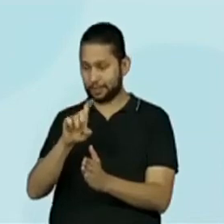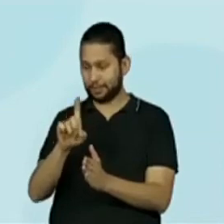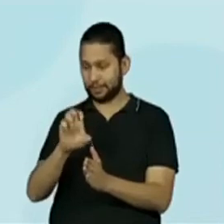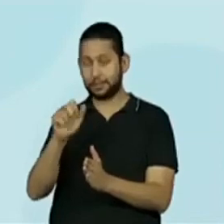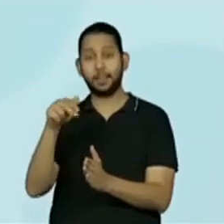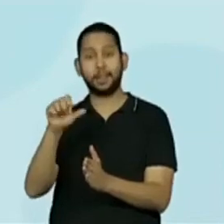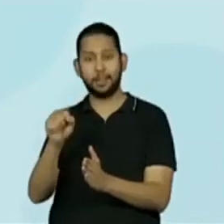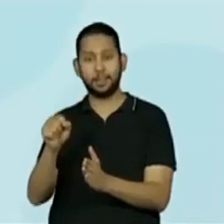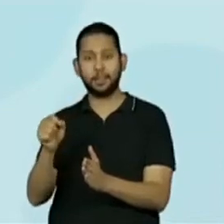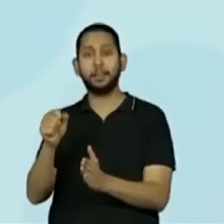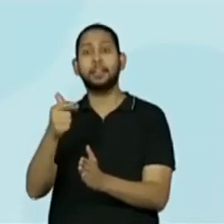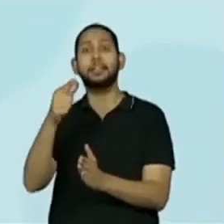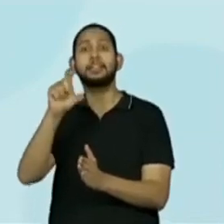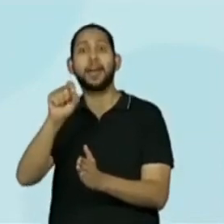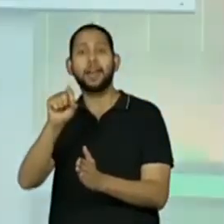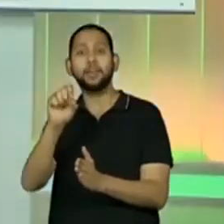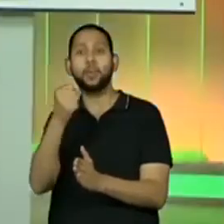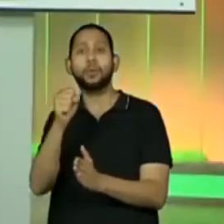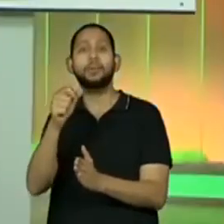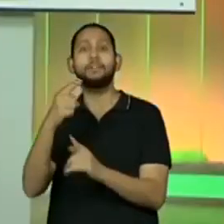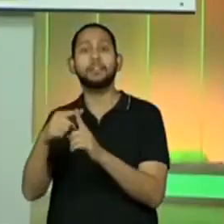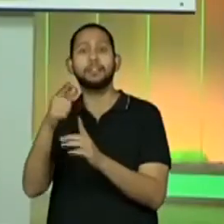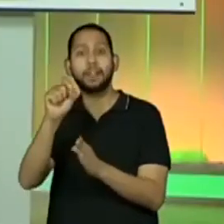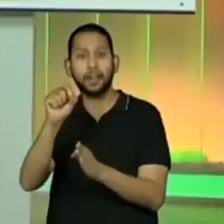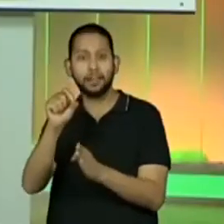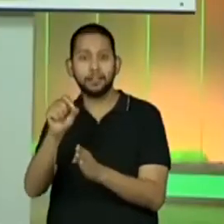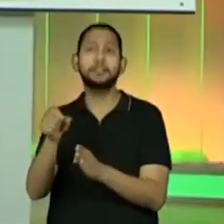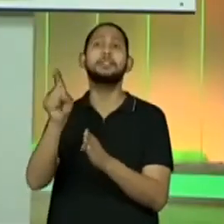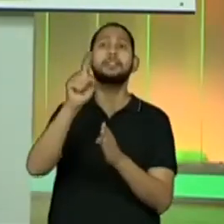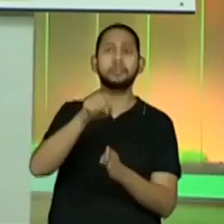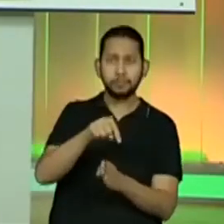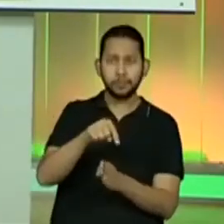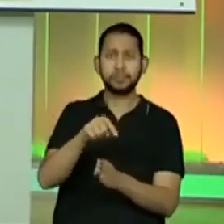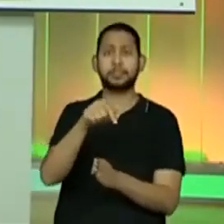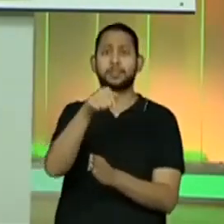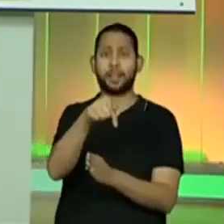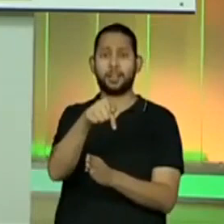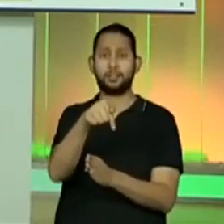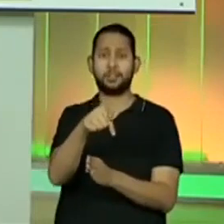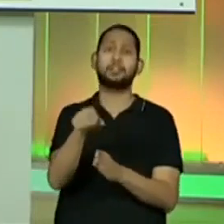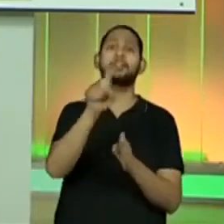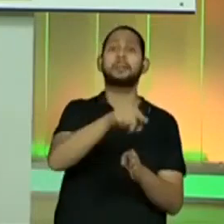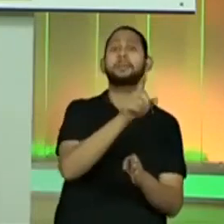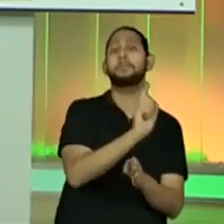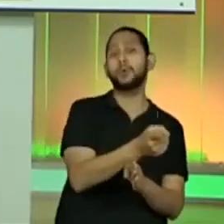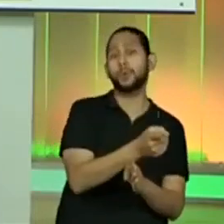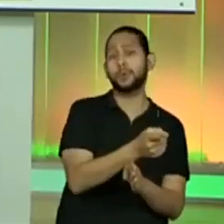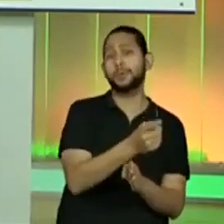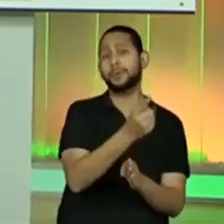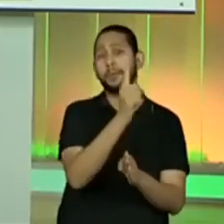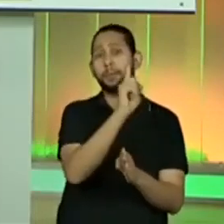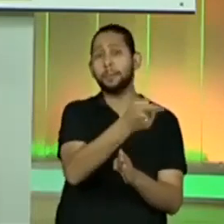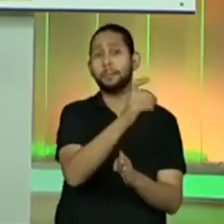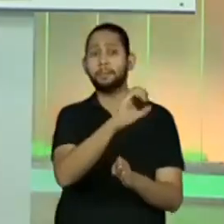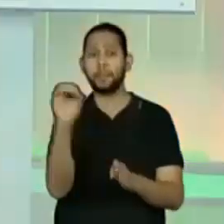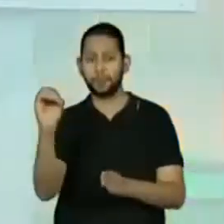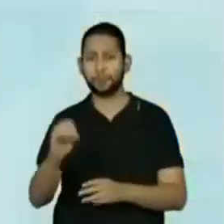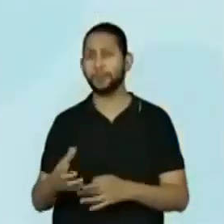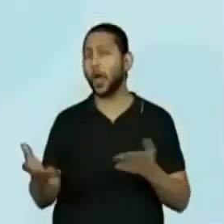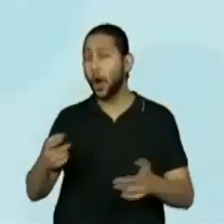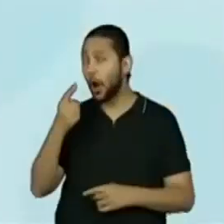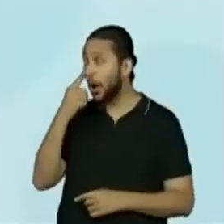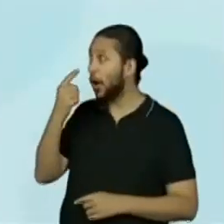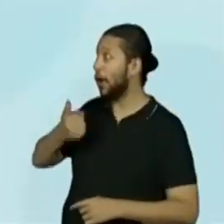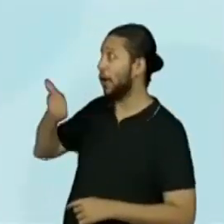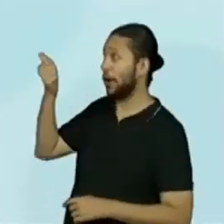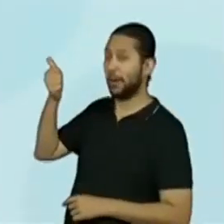dos nossos quadros de classes e ordens. Vamos para ele na próxima tela? Reparem aí, eu já deixei em branco e